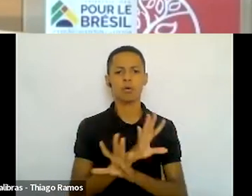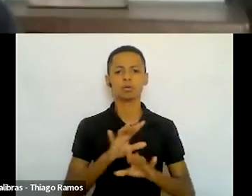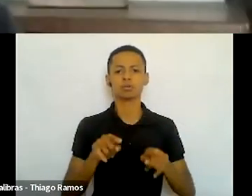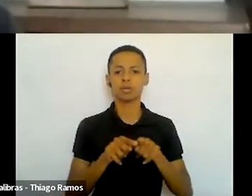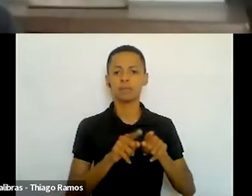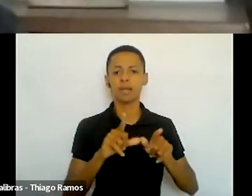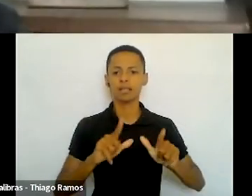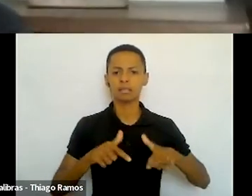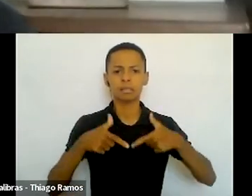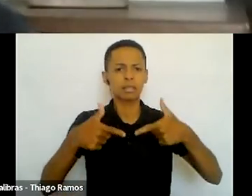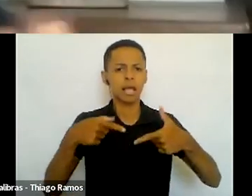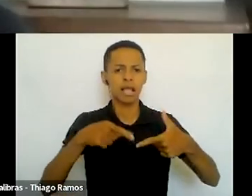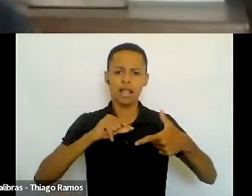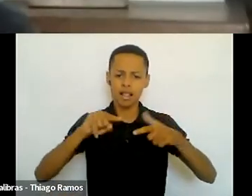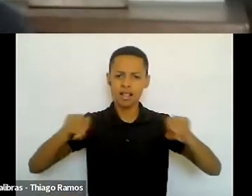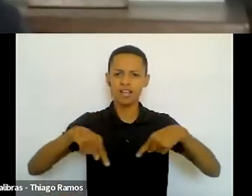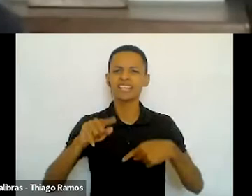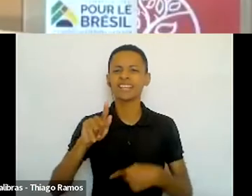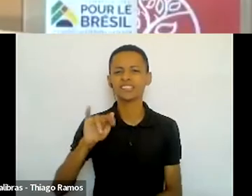uma luta territorial, né, Gisele?